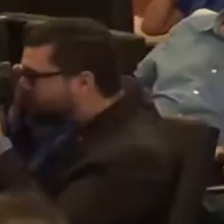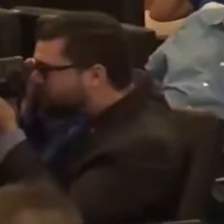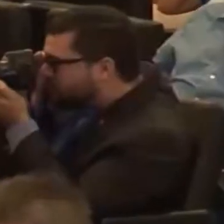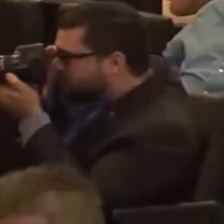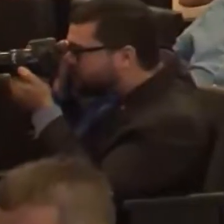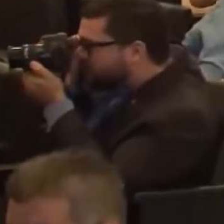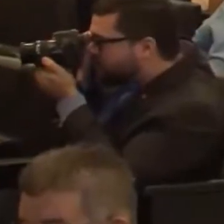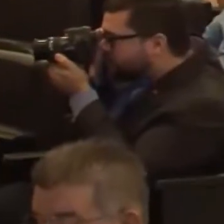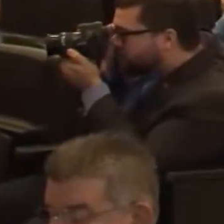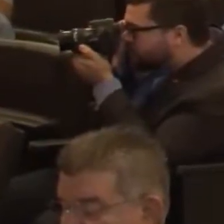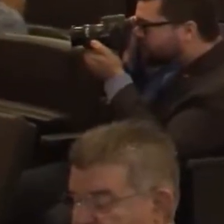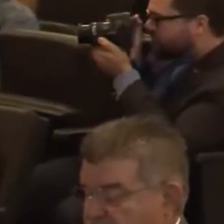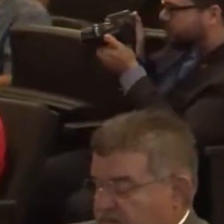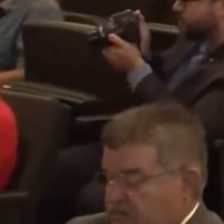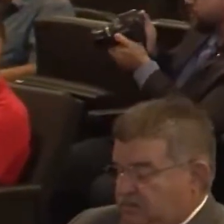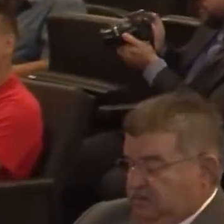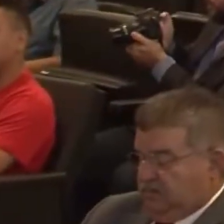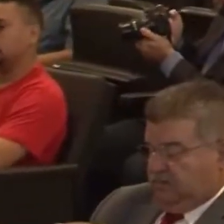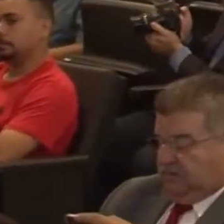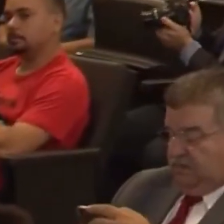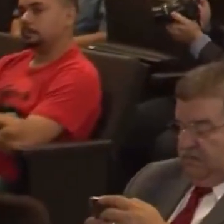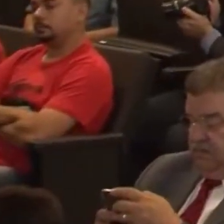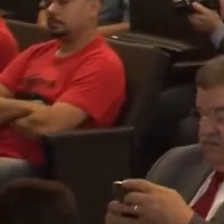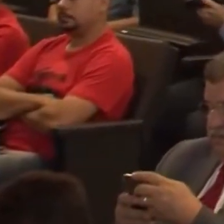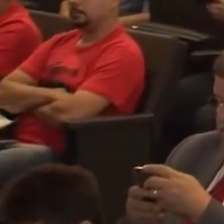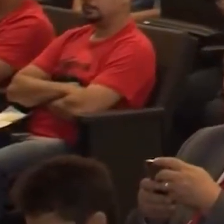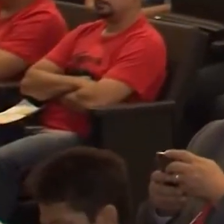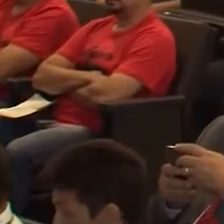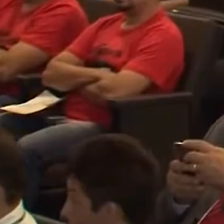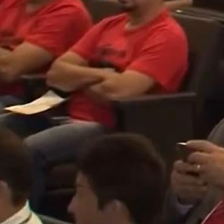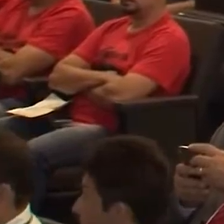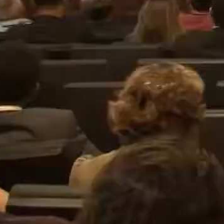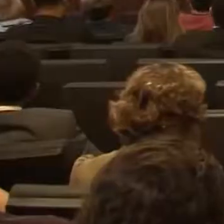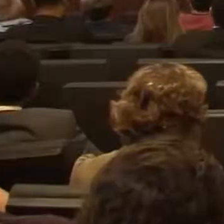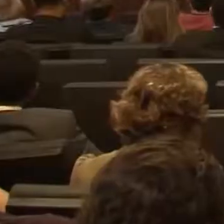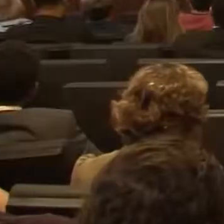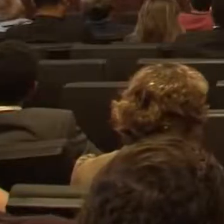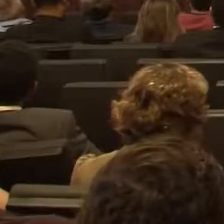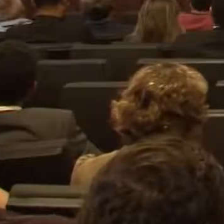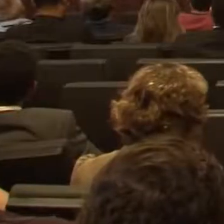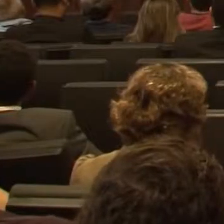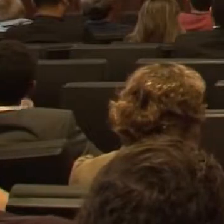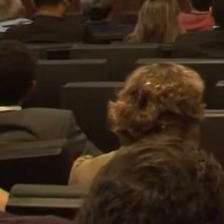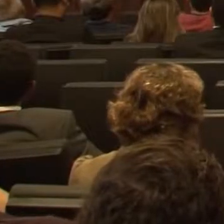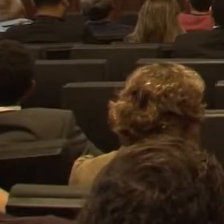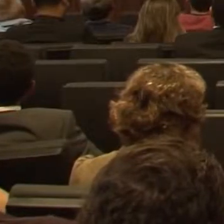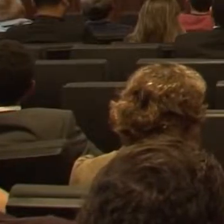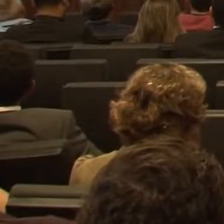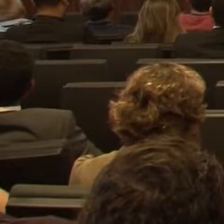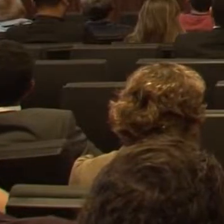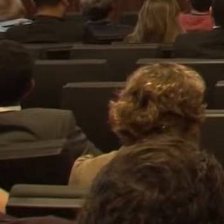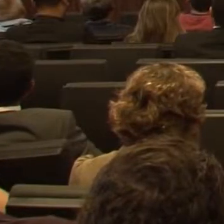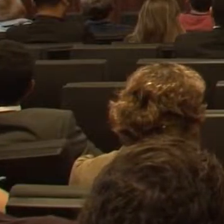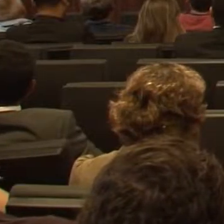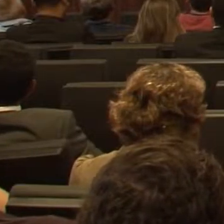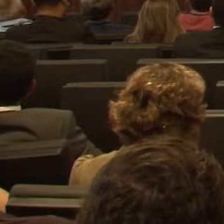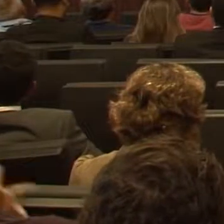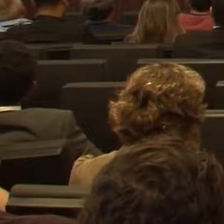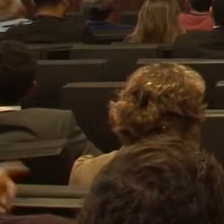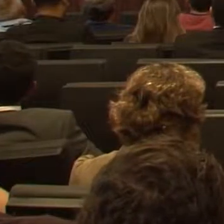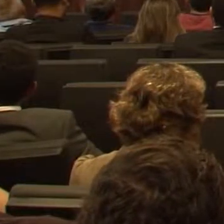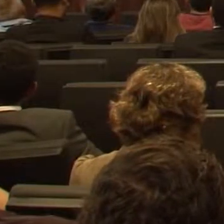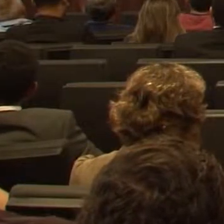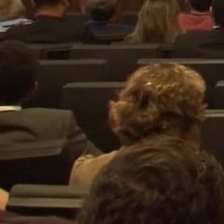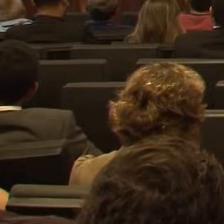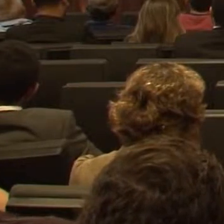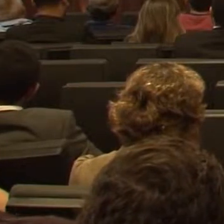advogados, sindicalistas e especialistas em previdência social. O primeiro palestrante destacou que é necessário